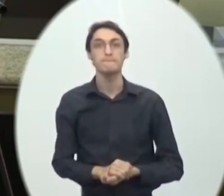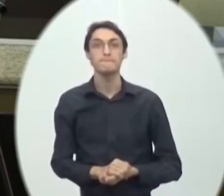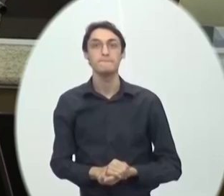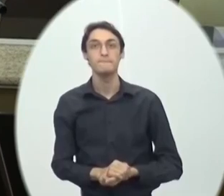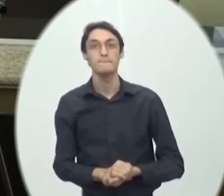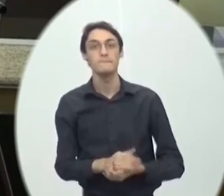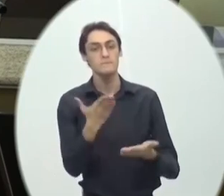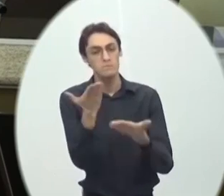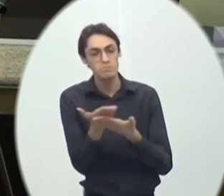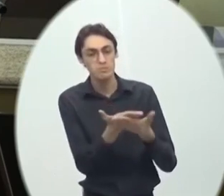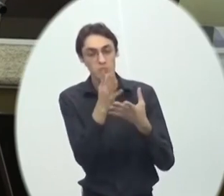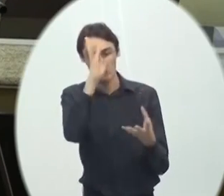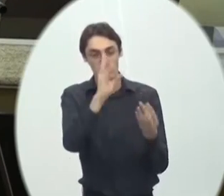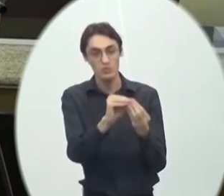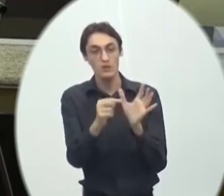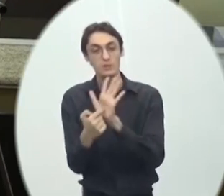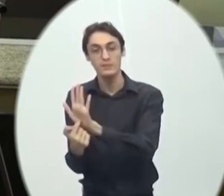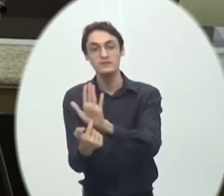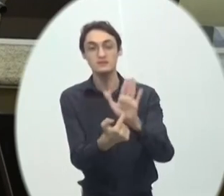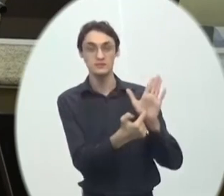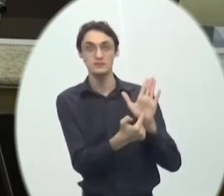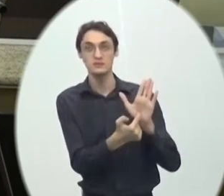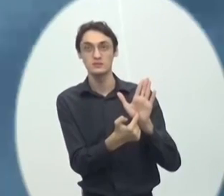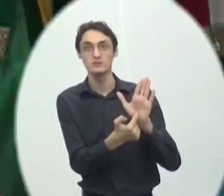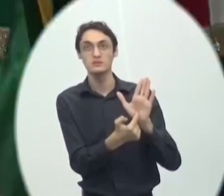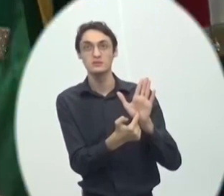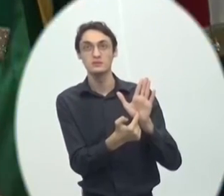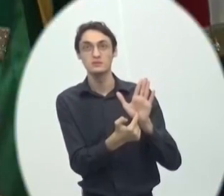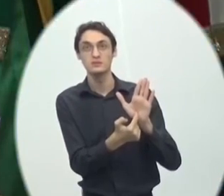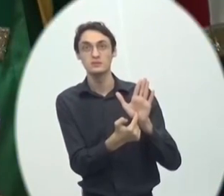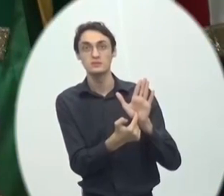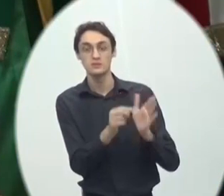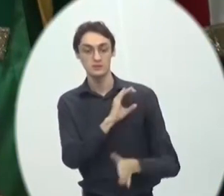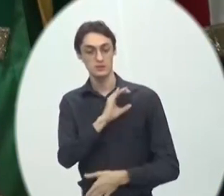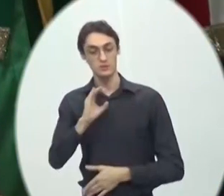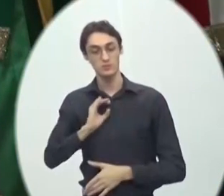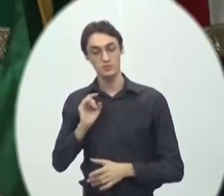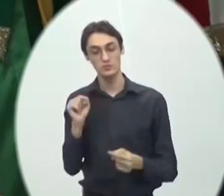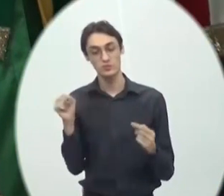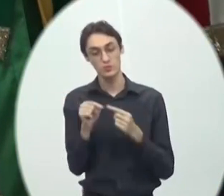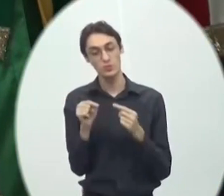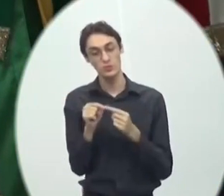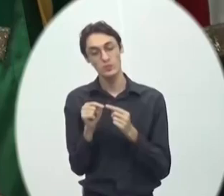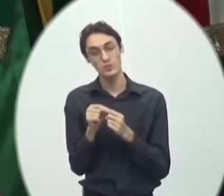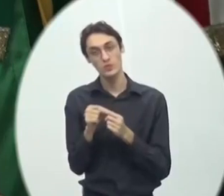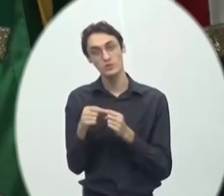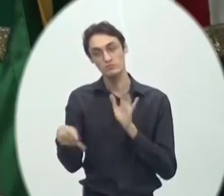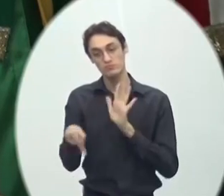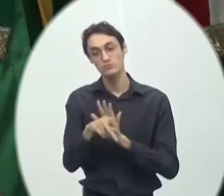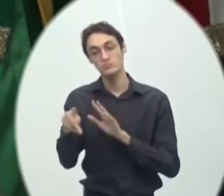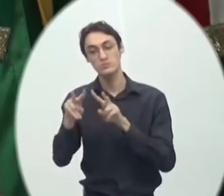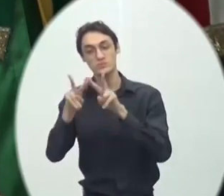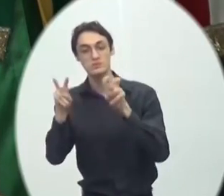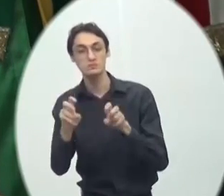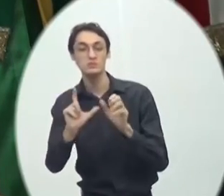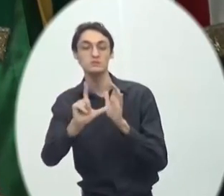estudo, só apresentar aos vereadores, que estaria apresentando primeiro na comissão pertinente, para depois trazer o